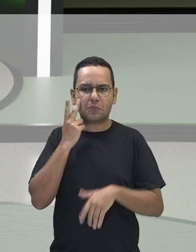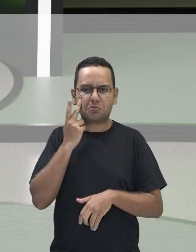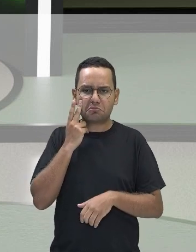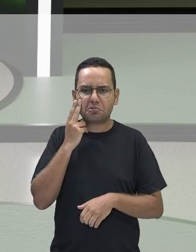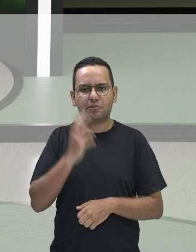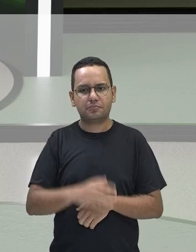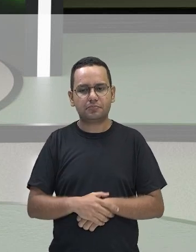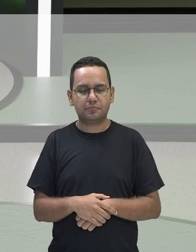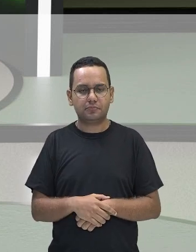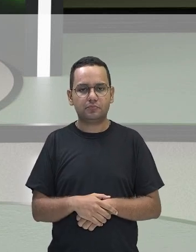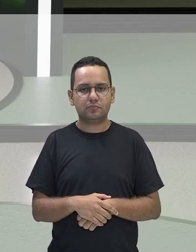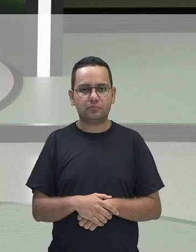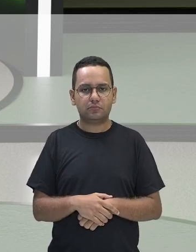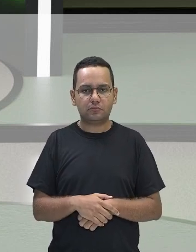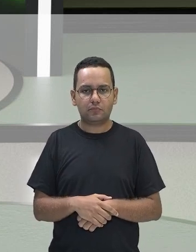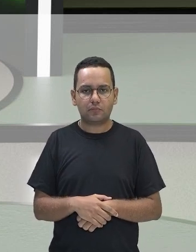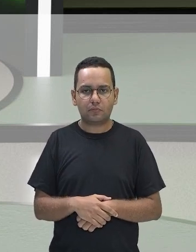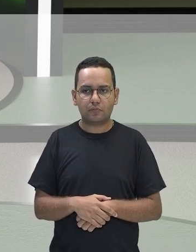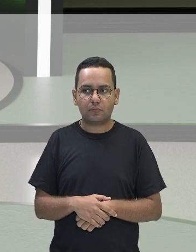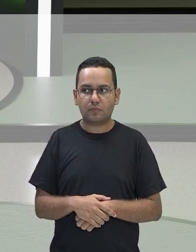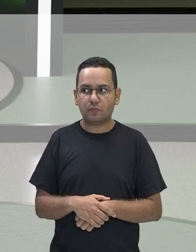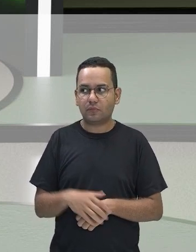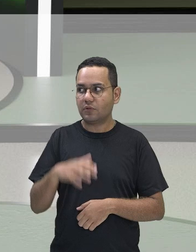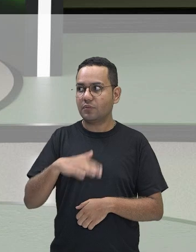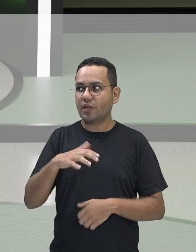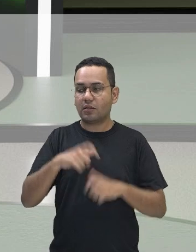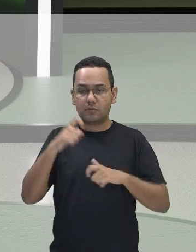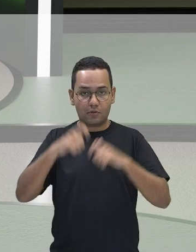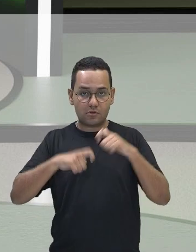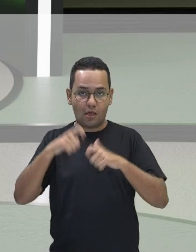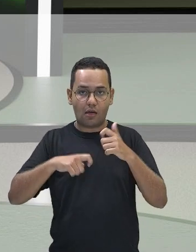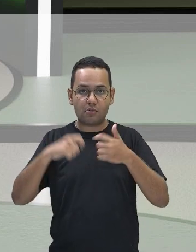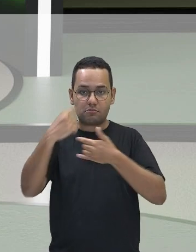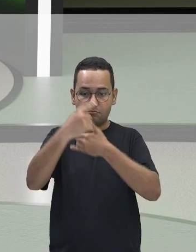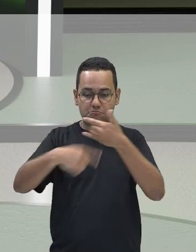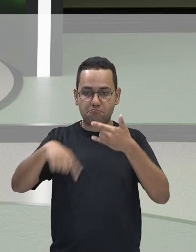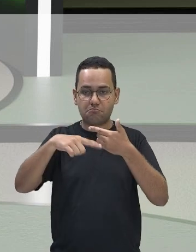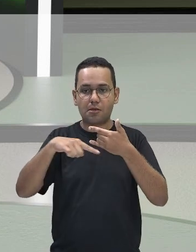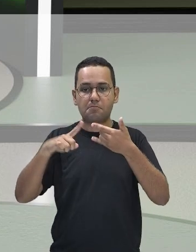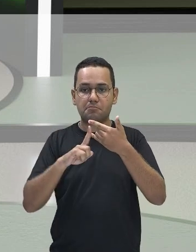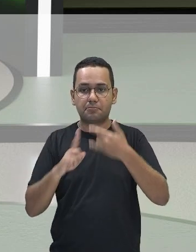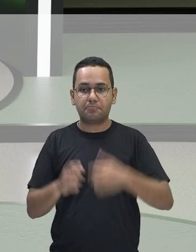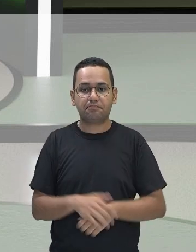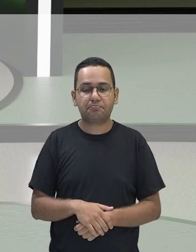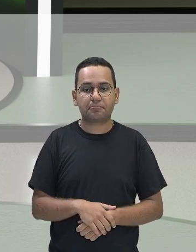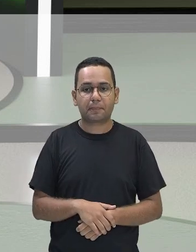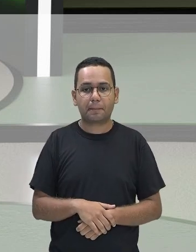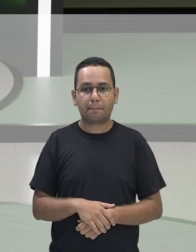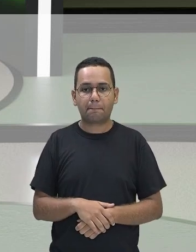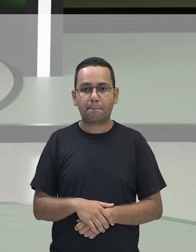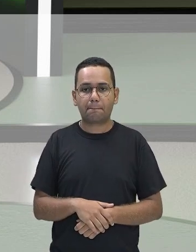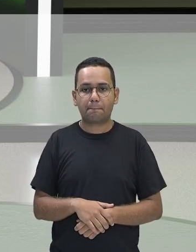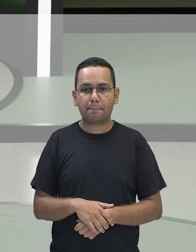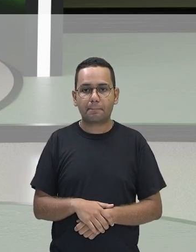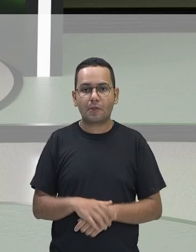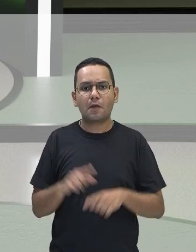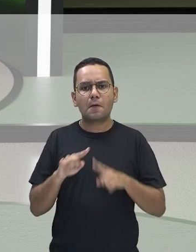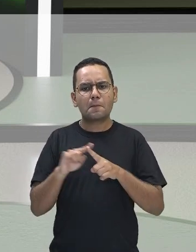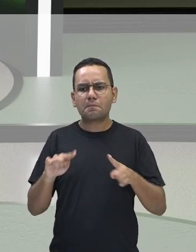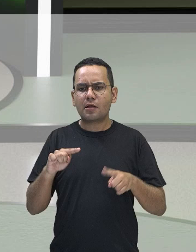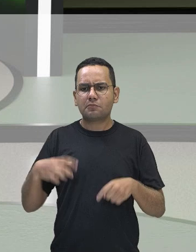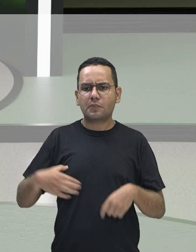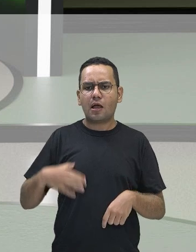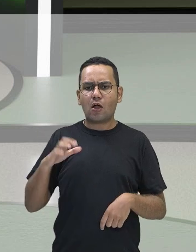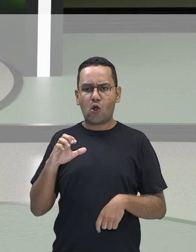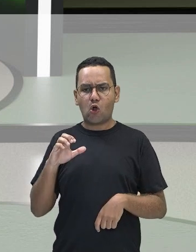e aí, que afeta o sistema reprodutor feminino. Lembrando que a dor, né, a dor da cólica, ela